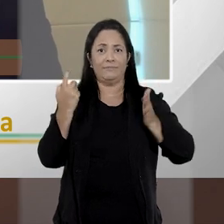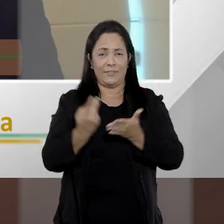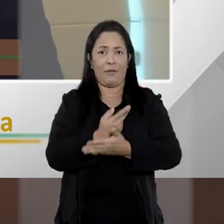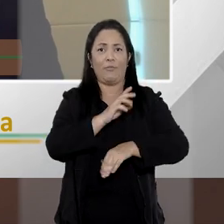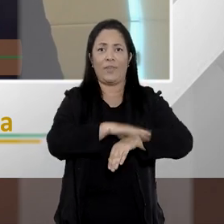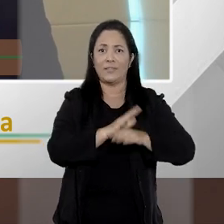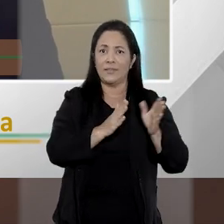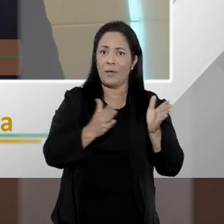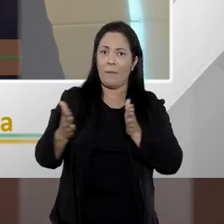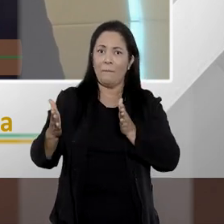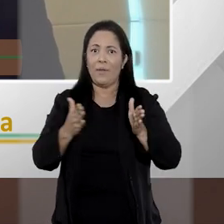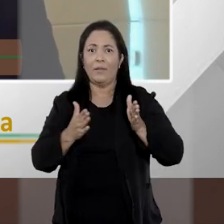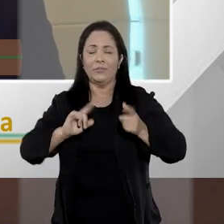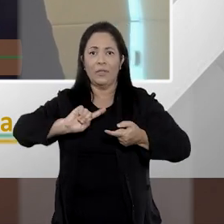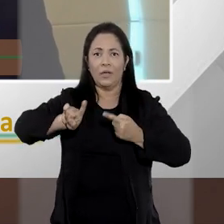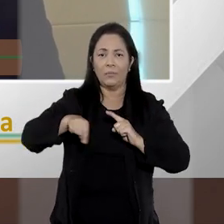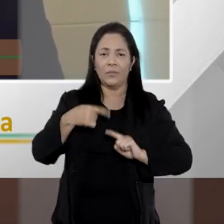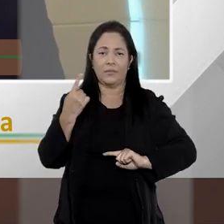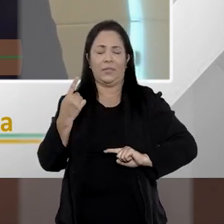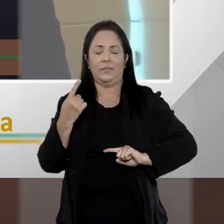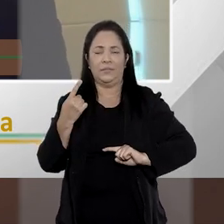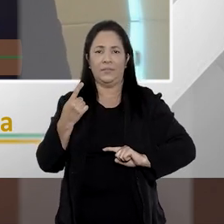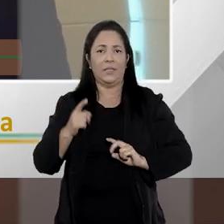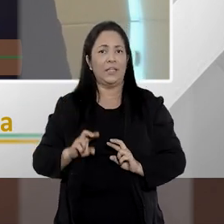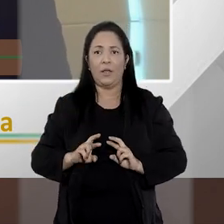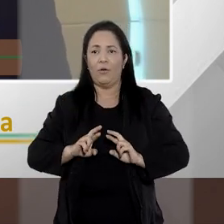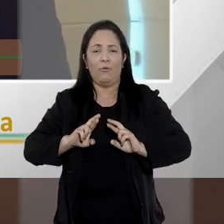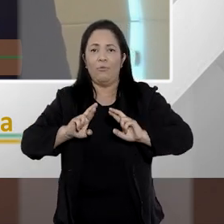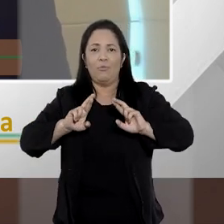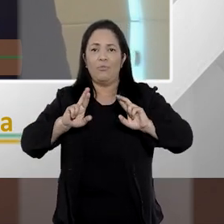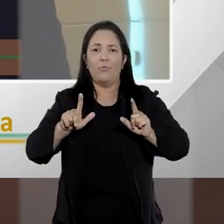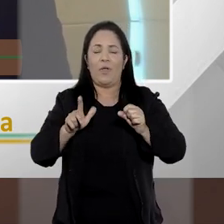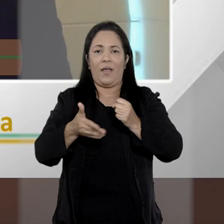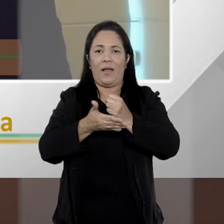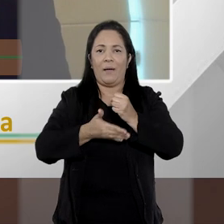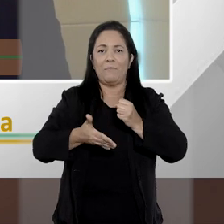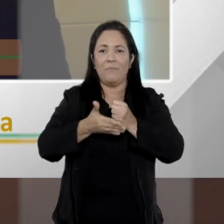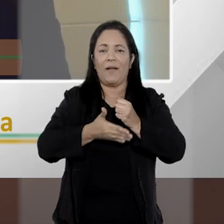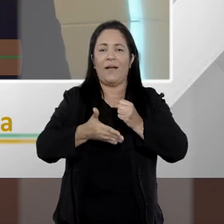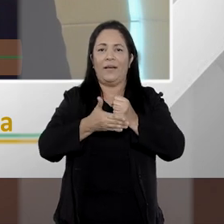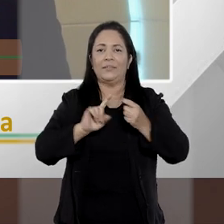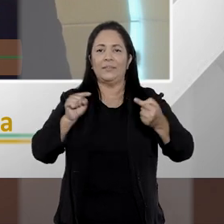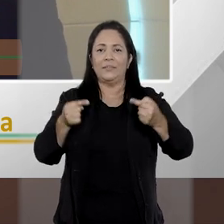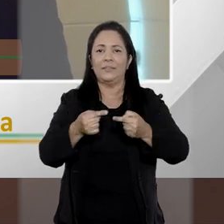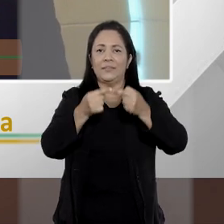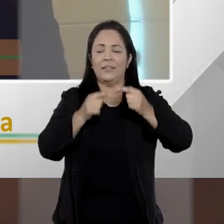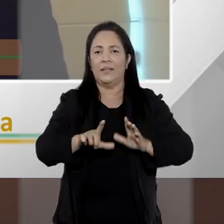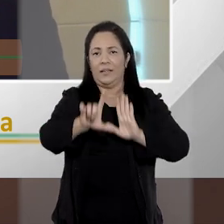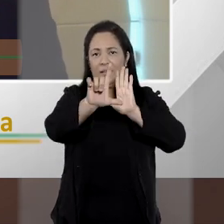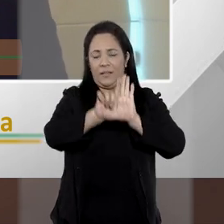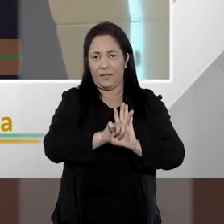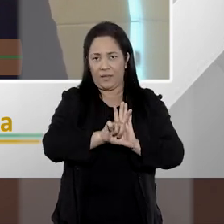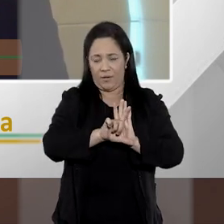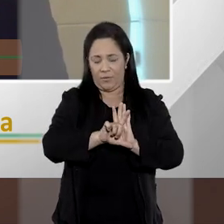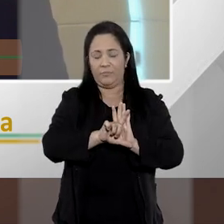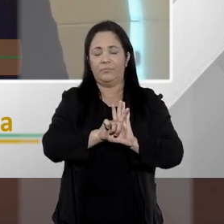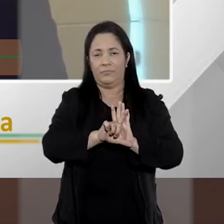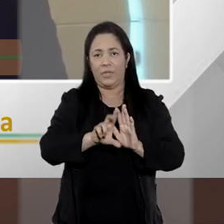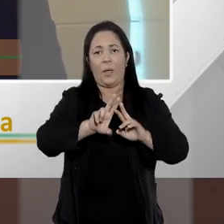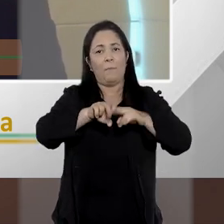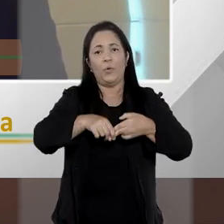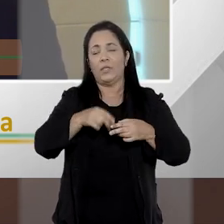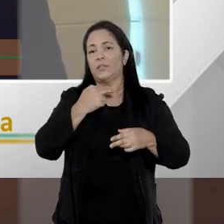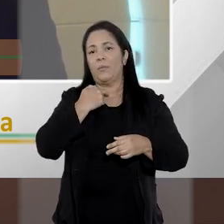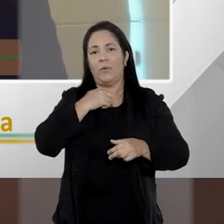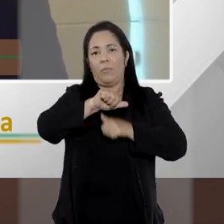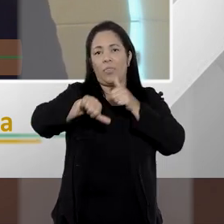já reabilitadas, não configuram o chamado fundamento lícito, o fundamento legal, o fundamento idôneo para indeferir pedido de